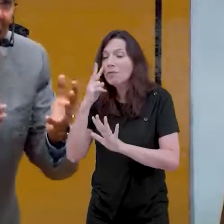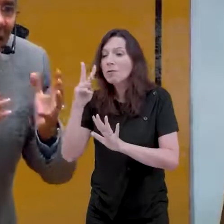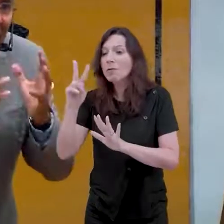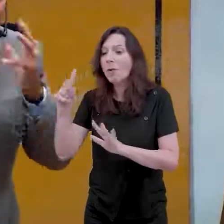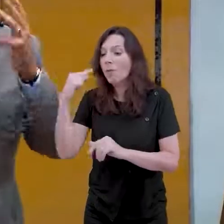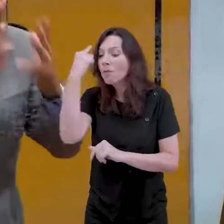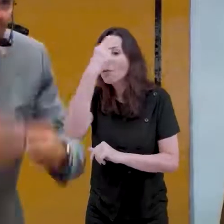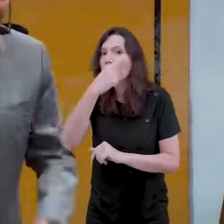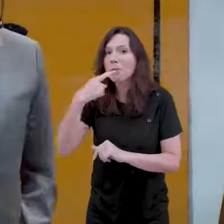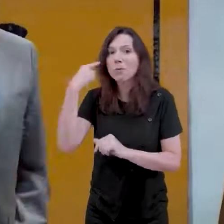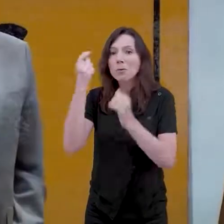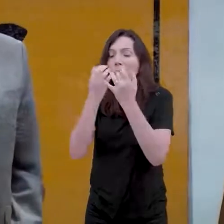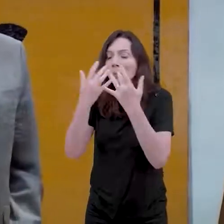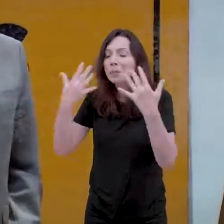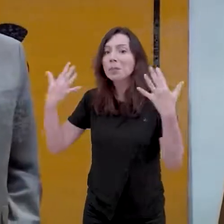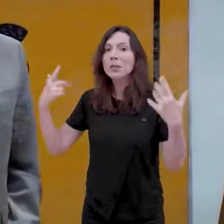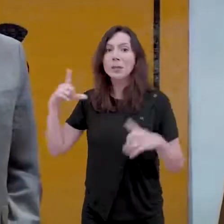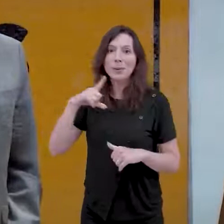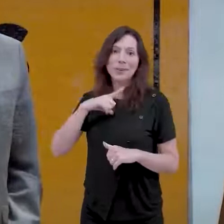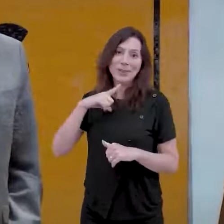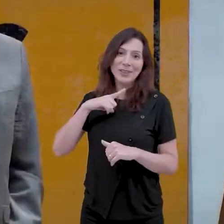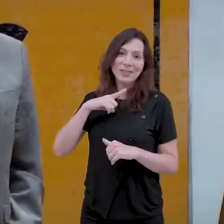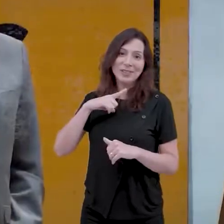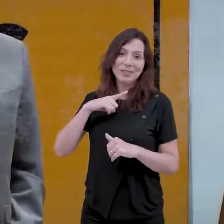Você olha para ele, tem um brilho no rosto.